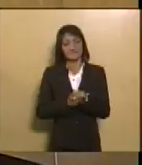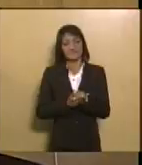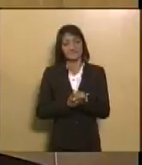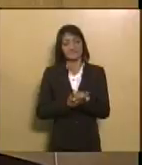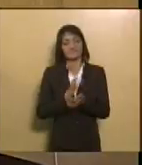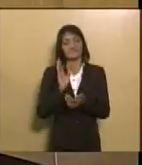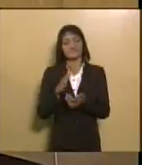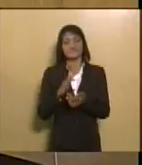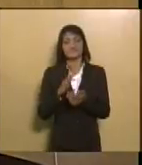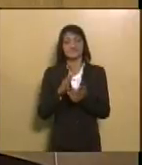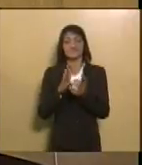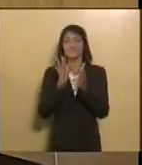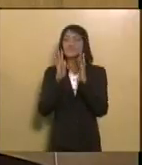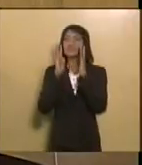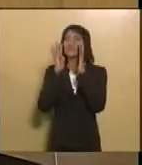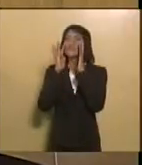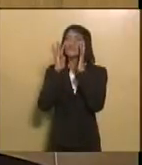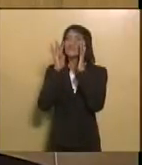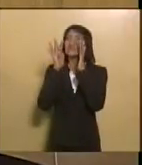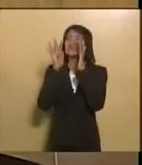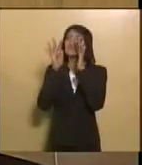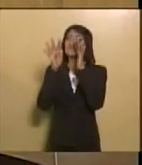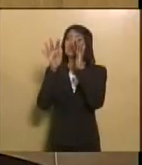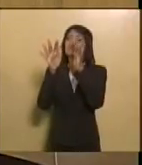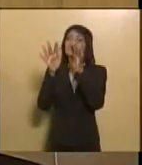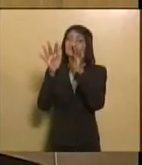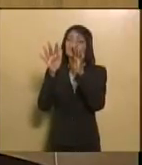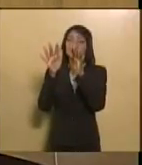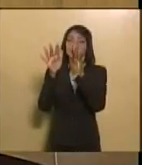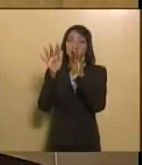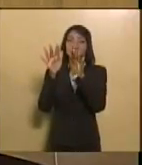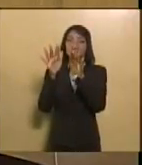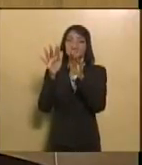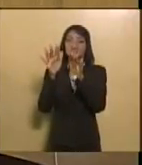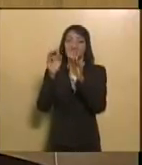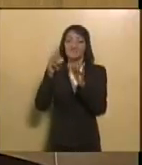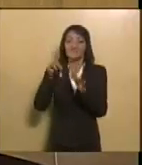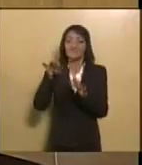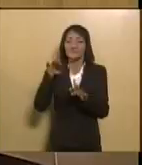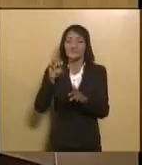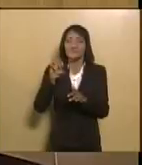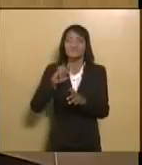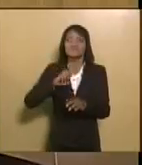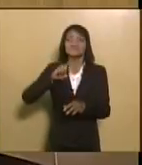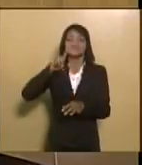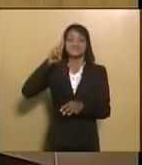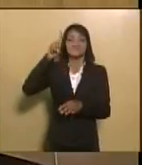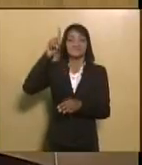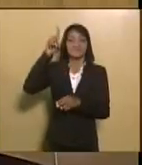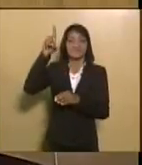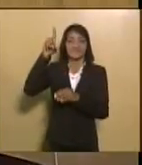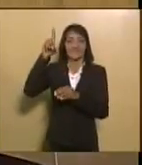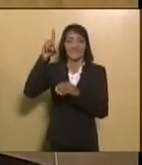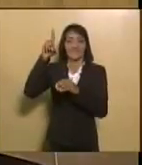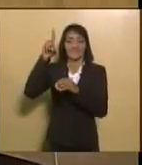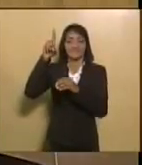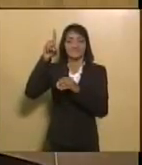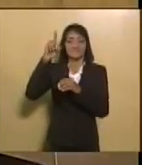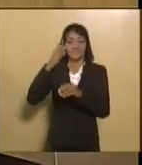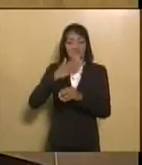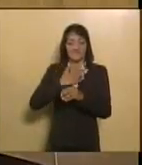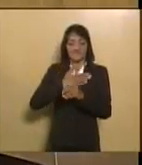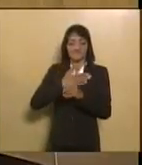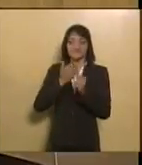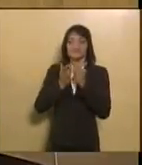elevo os olhos para os montes. De onde me virá o socorro? O meu socorro vem